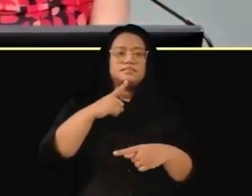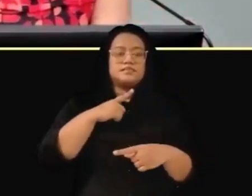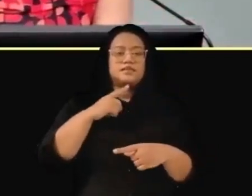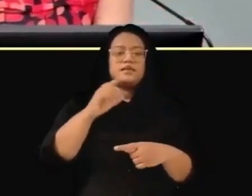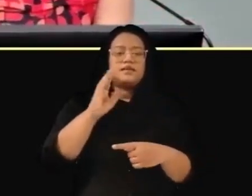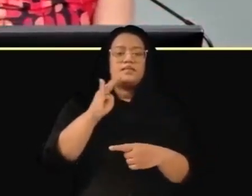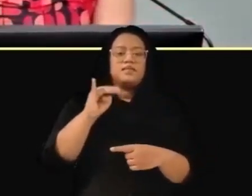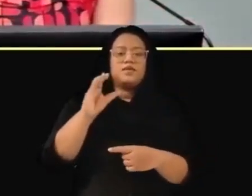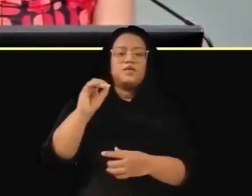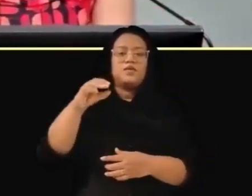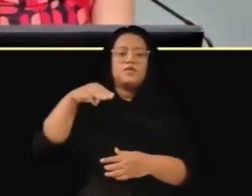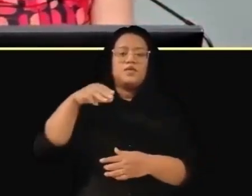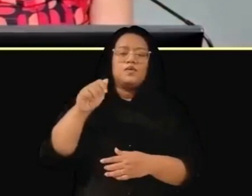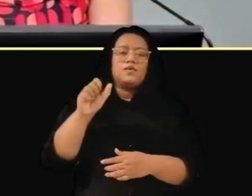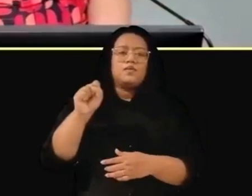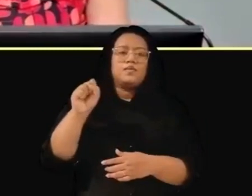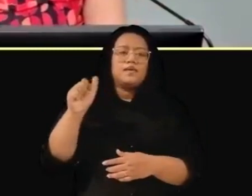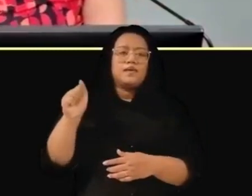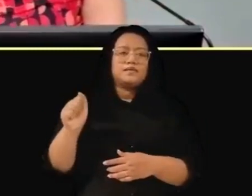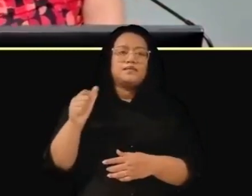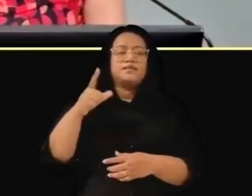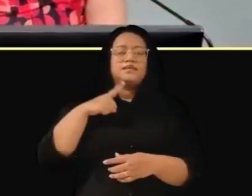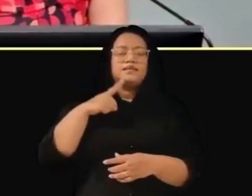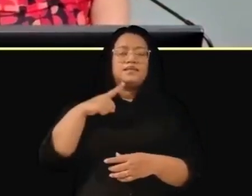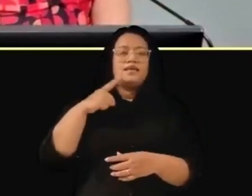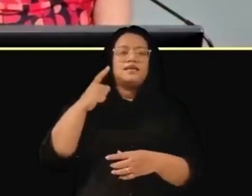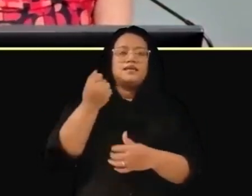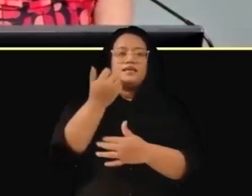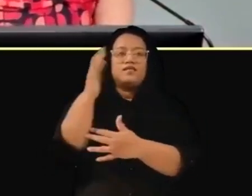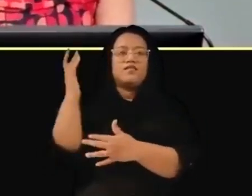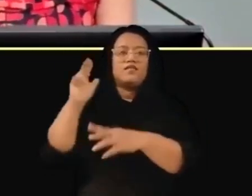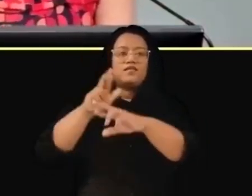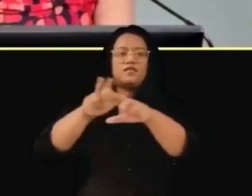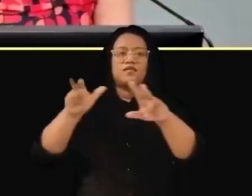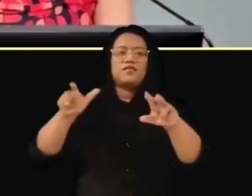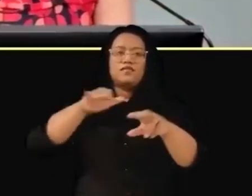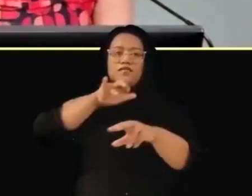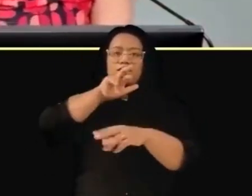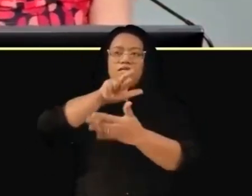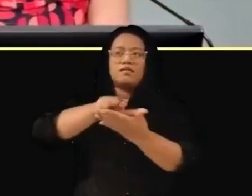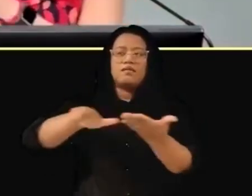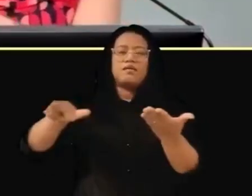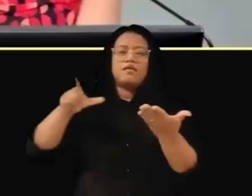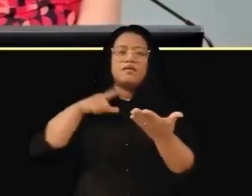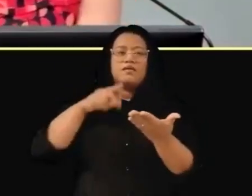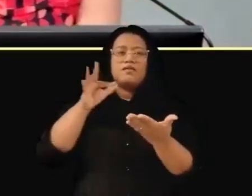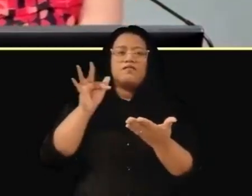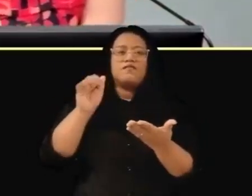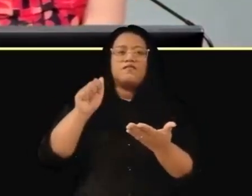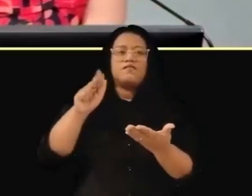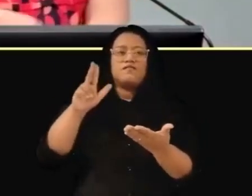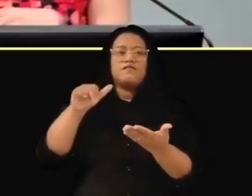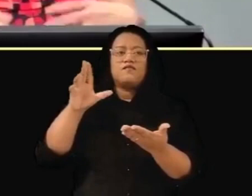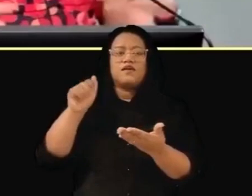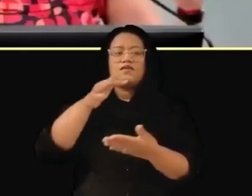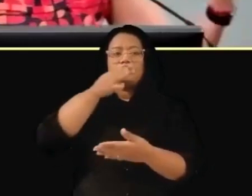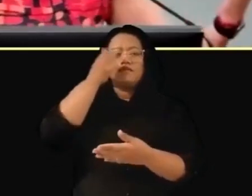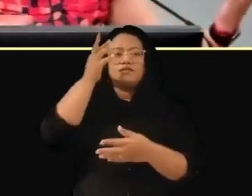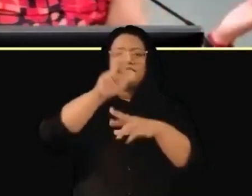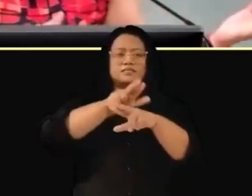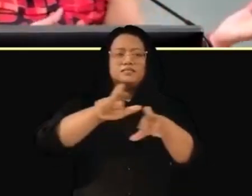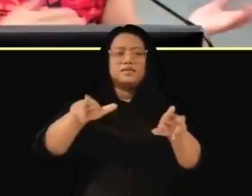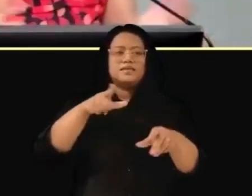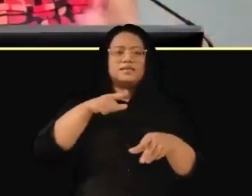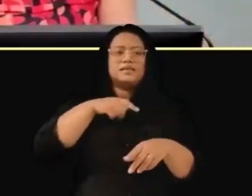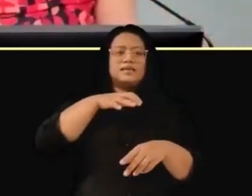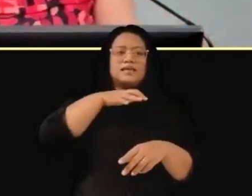tem a questão da fauna que daquela região, tem a questão da flora, tem a questão, então, dos